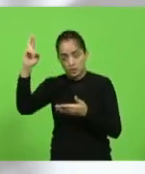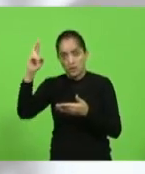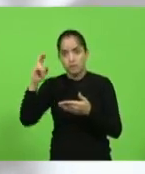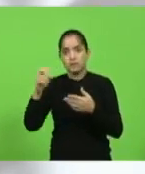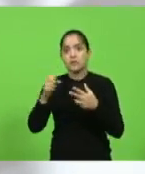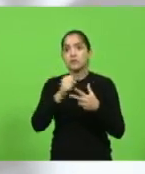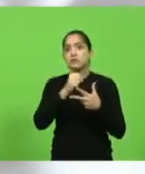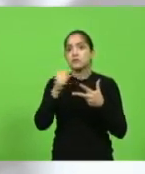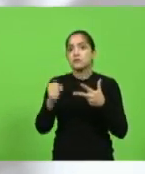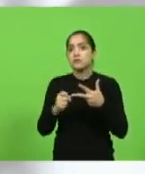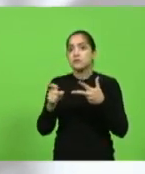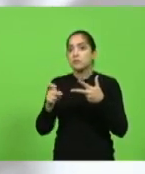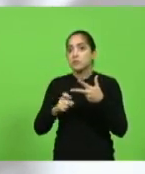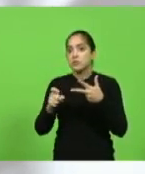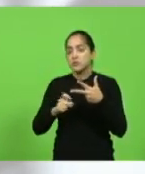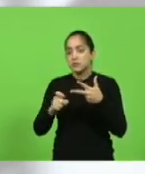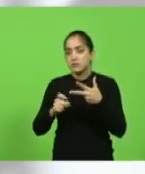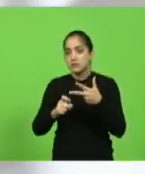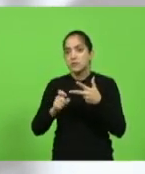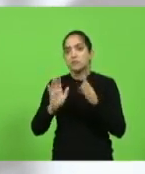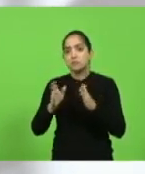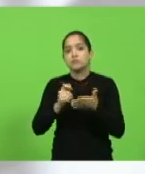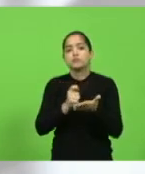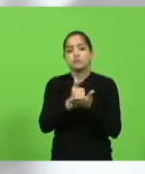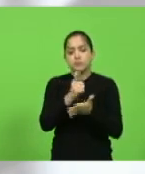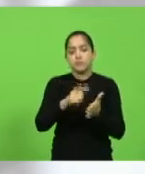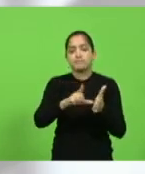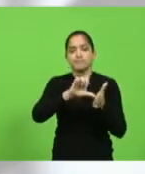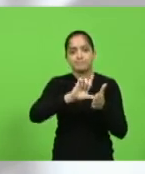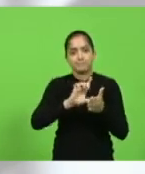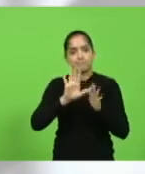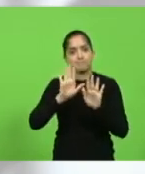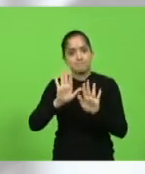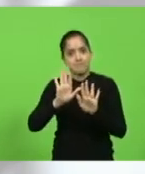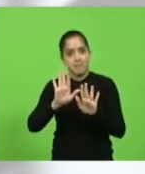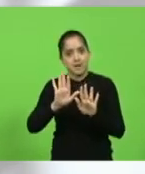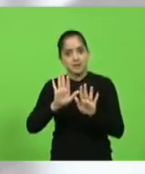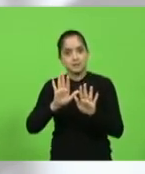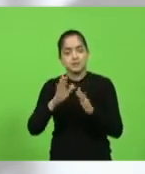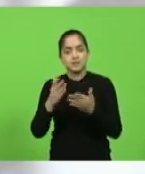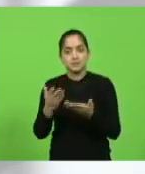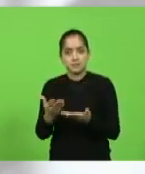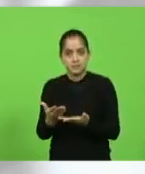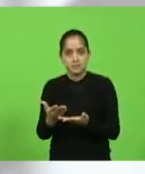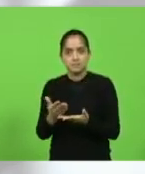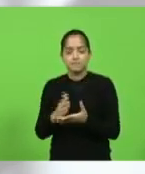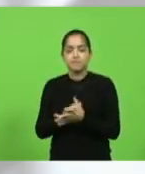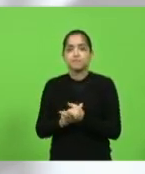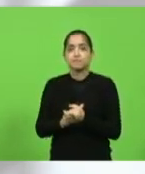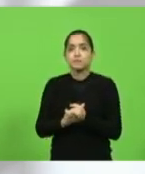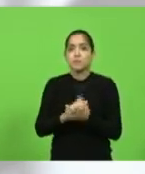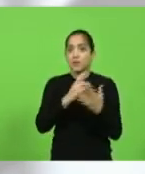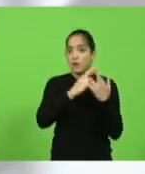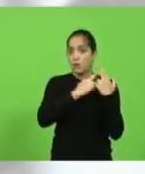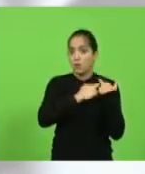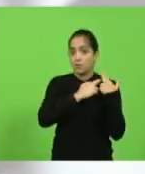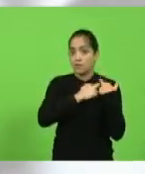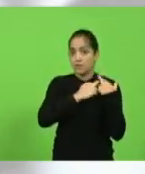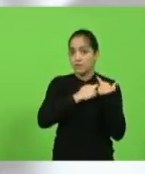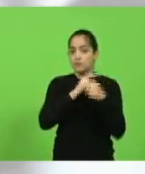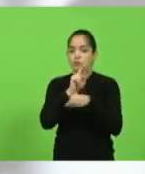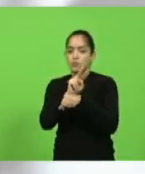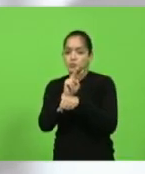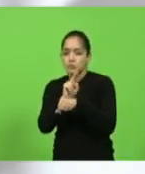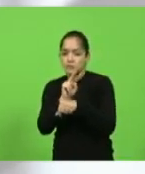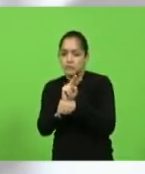estava a par do pagamento antecipado, mas, como garante-mor da máquina pública e dotado de obrigação de cuidado,